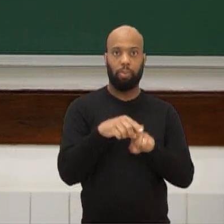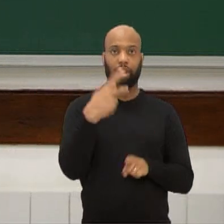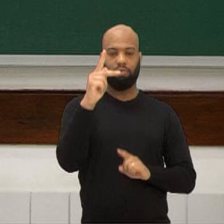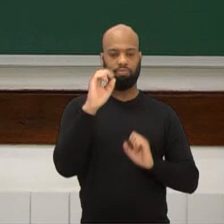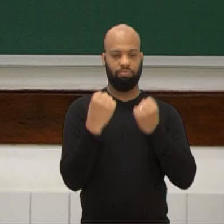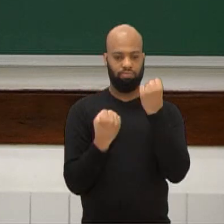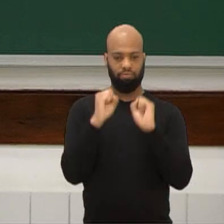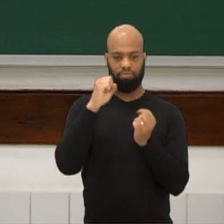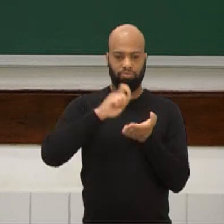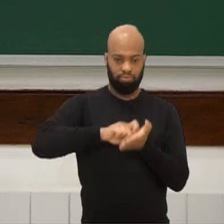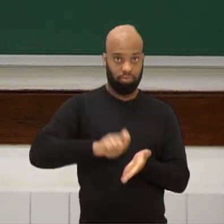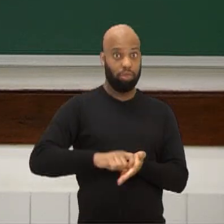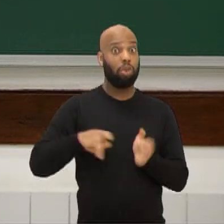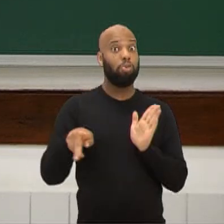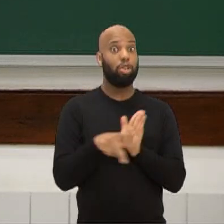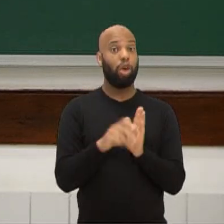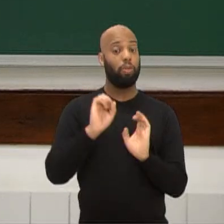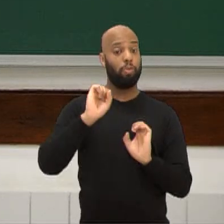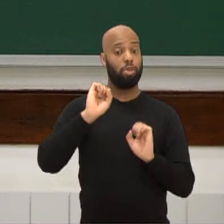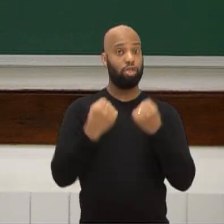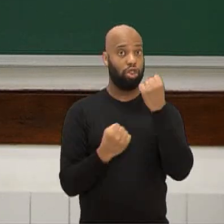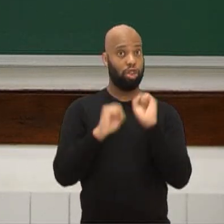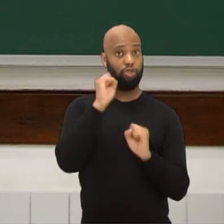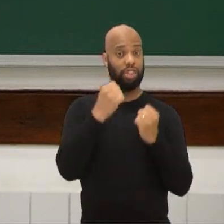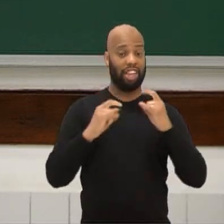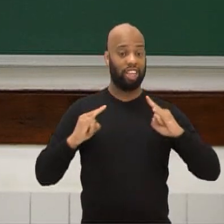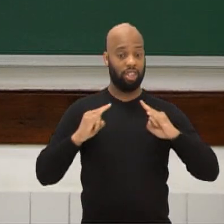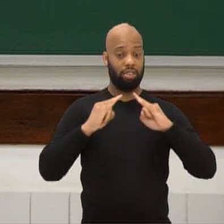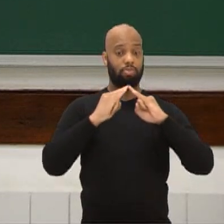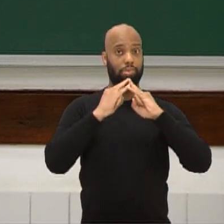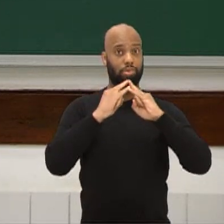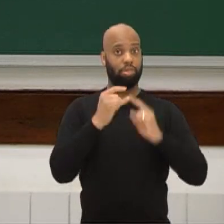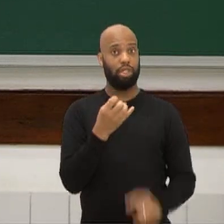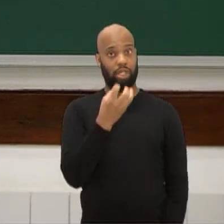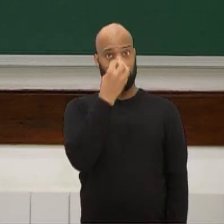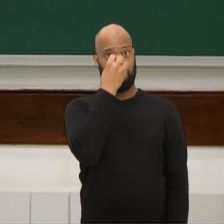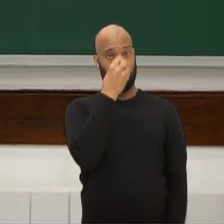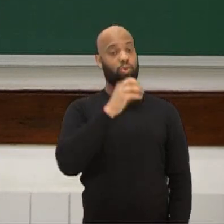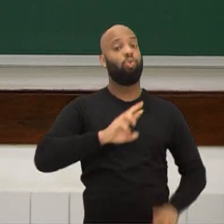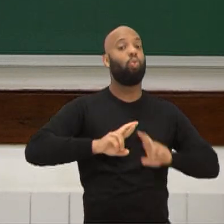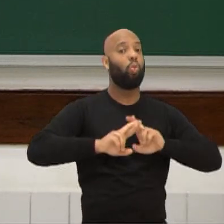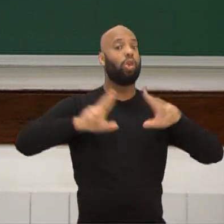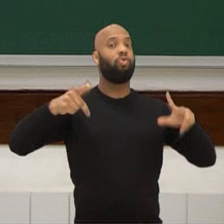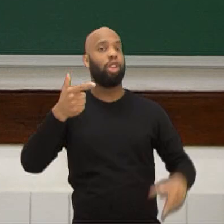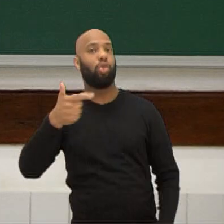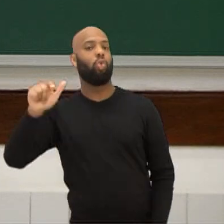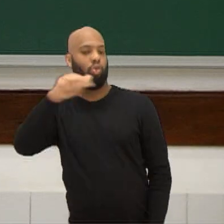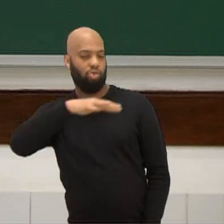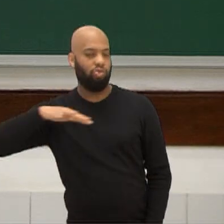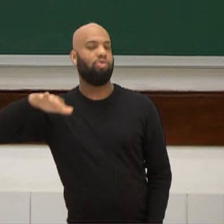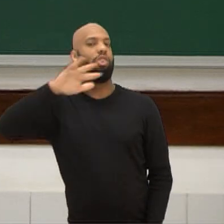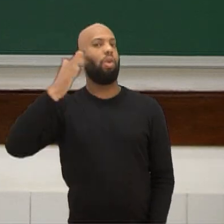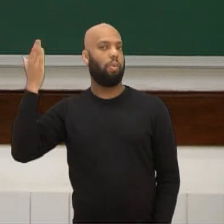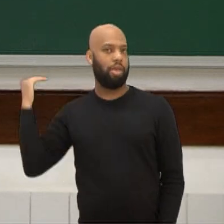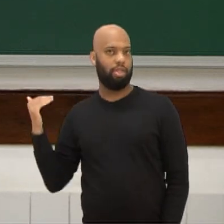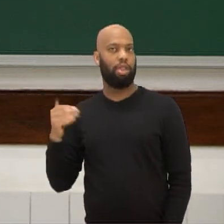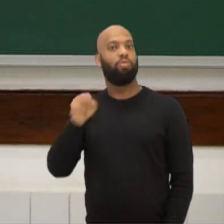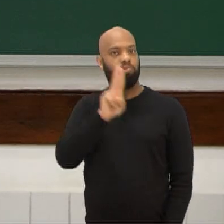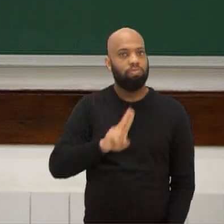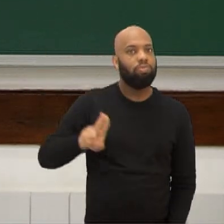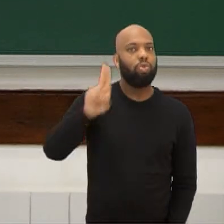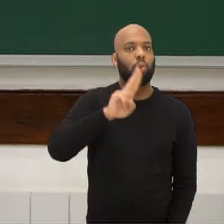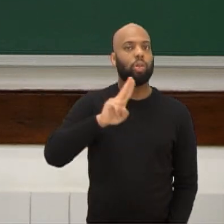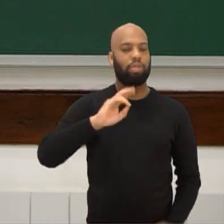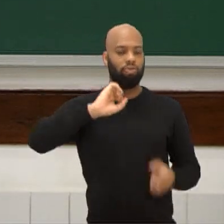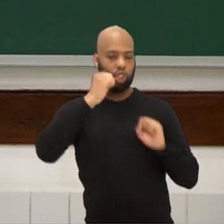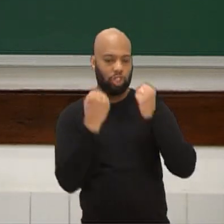Então, jogos circenses é diferente lá dos benefícios geral que a gente já relatou na outra aula. Então, use os